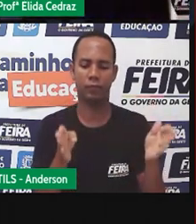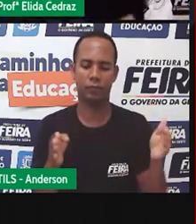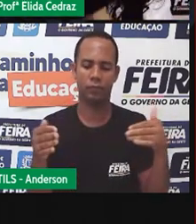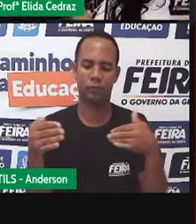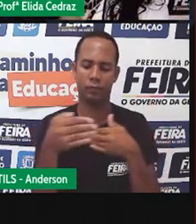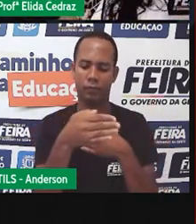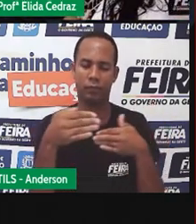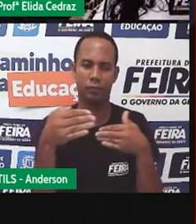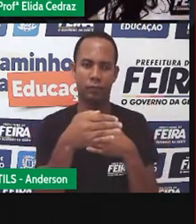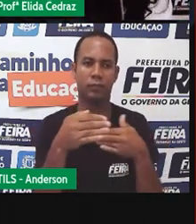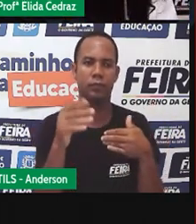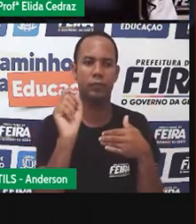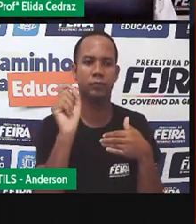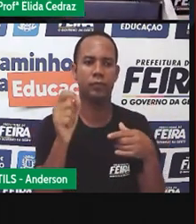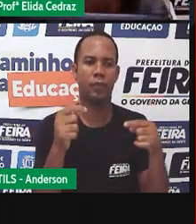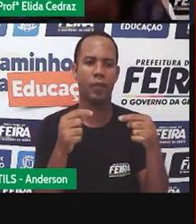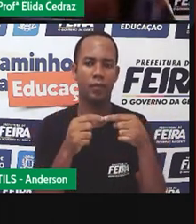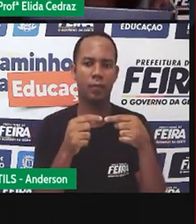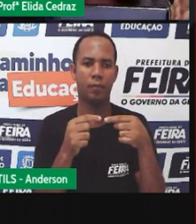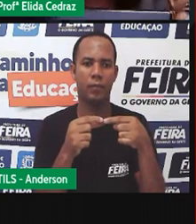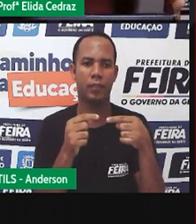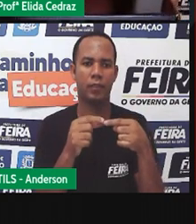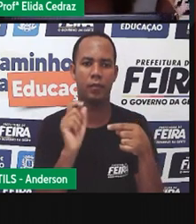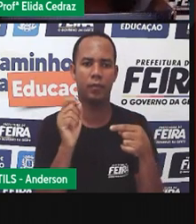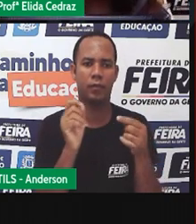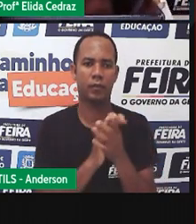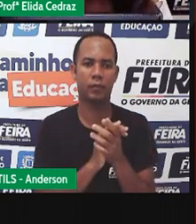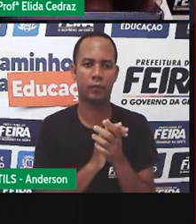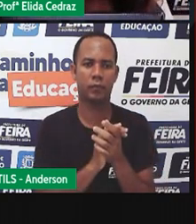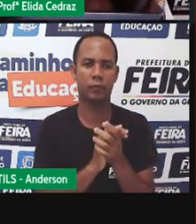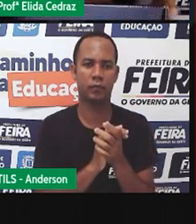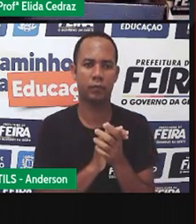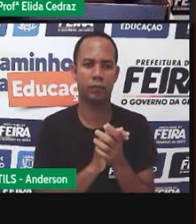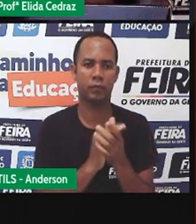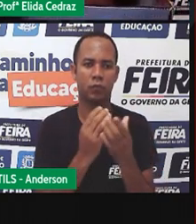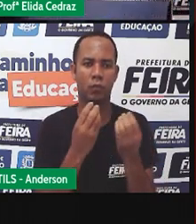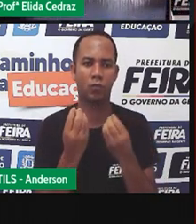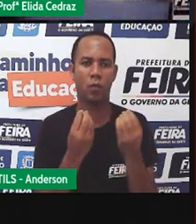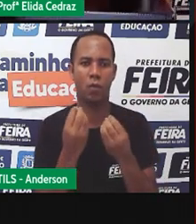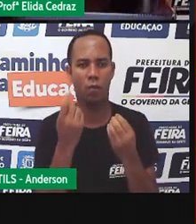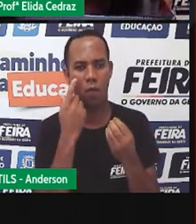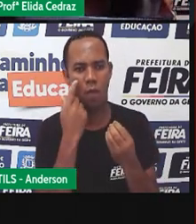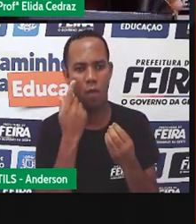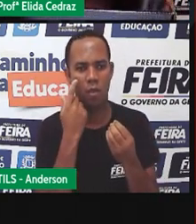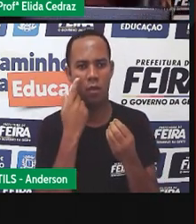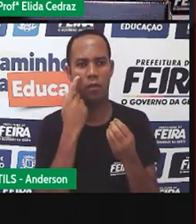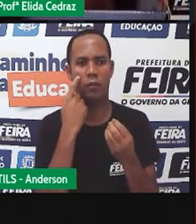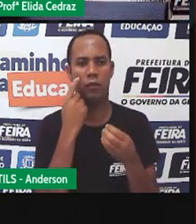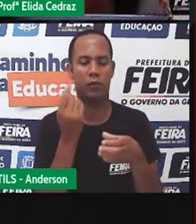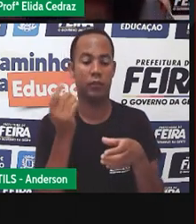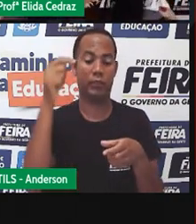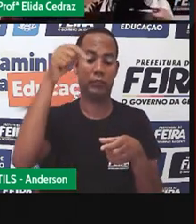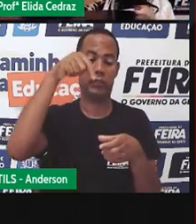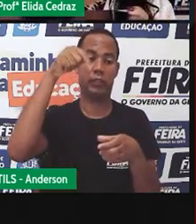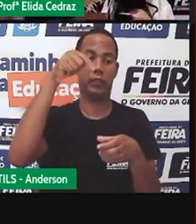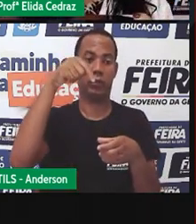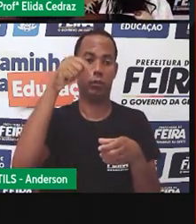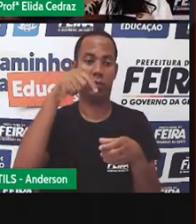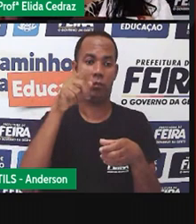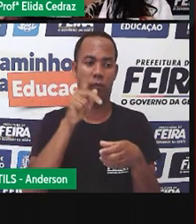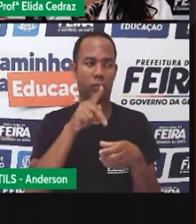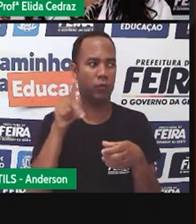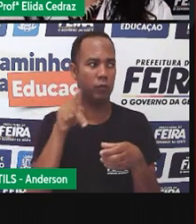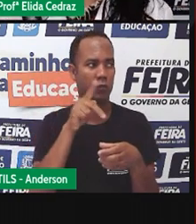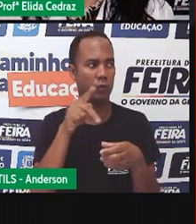triângulo. A caixa da Pro é retangular, formato de retângulo. Olha só. Aqui dentro, a Pro trouxe